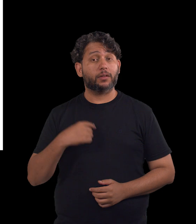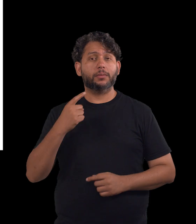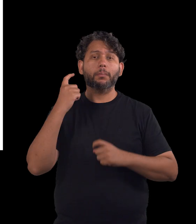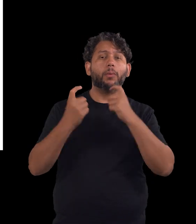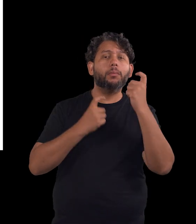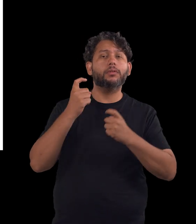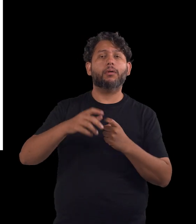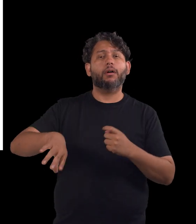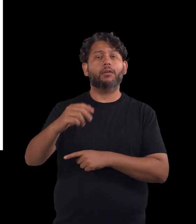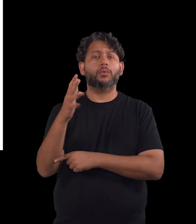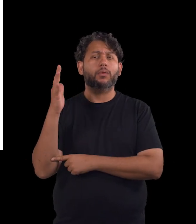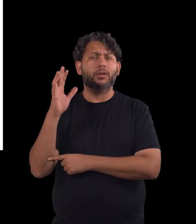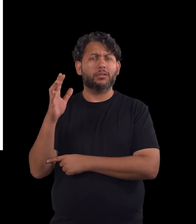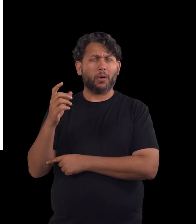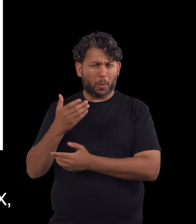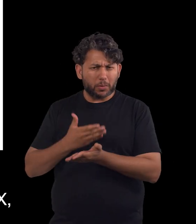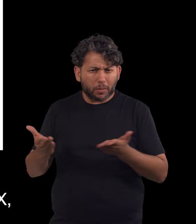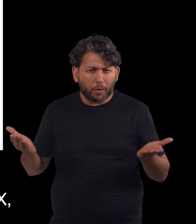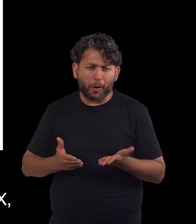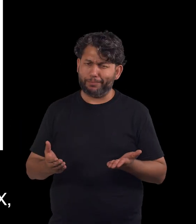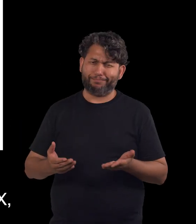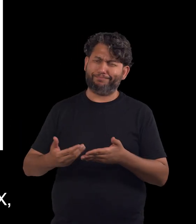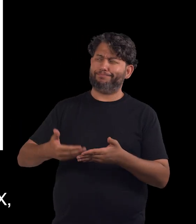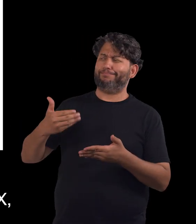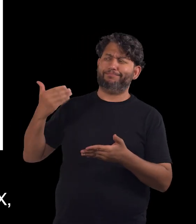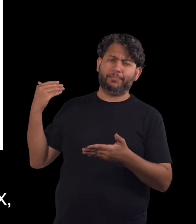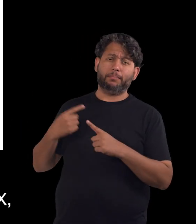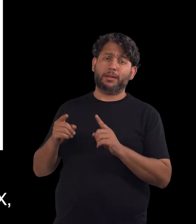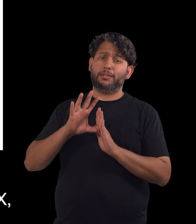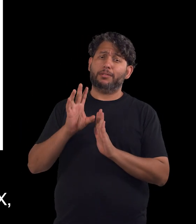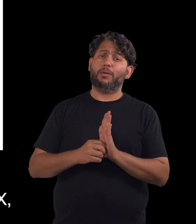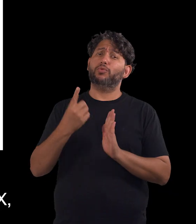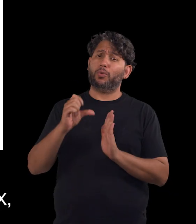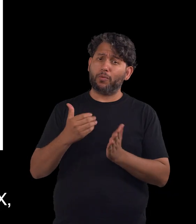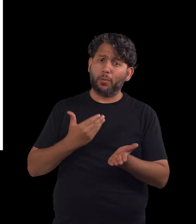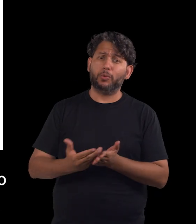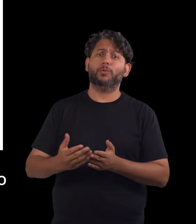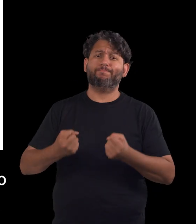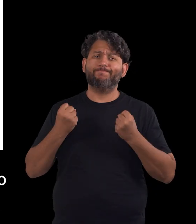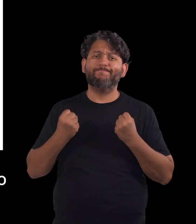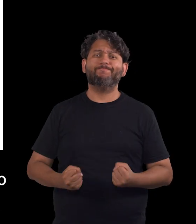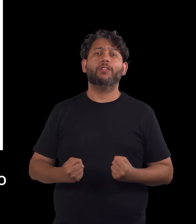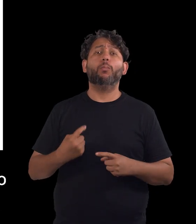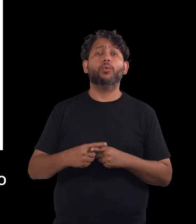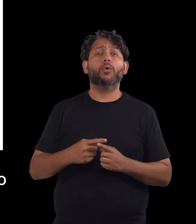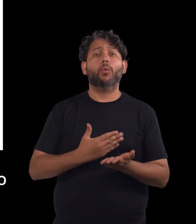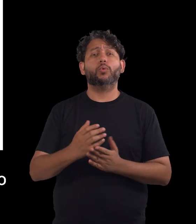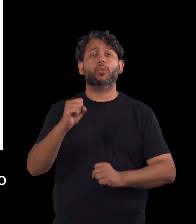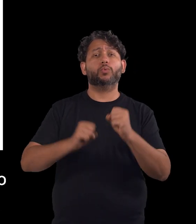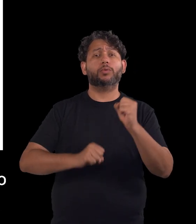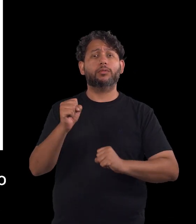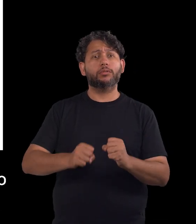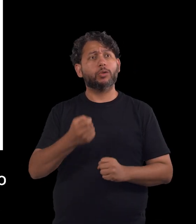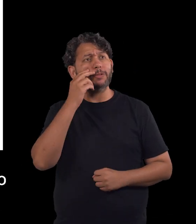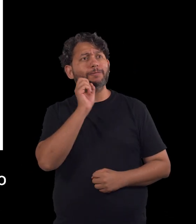A preocupação com a natureza não é recente, mas ganhou força a partir do século XIX, quando os impactos da